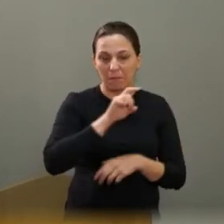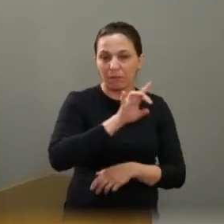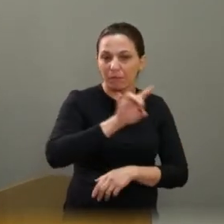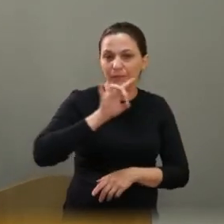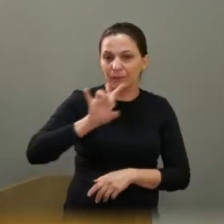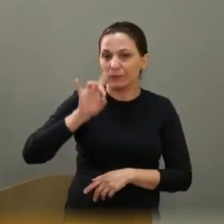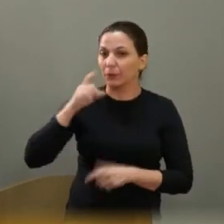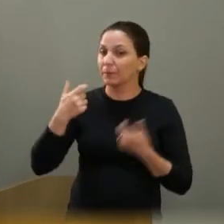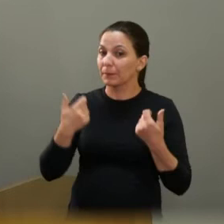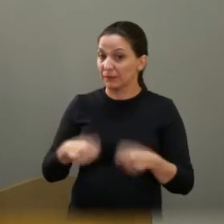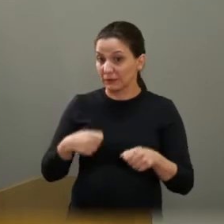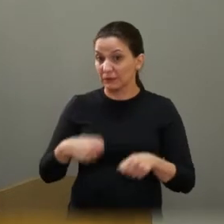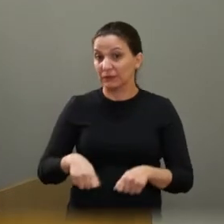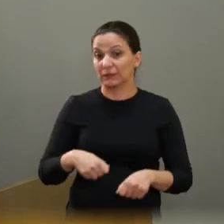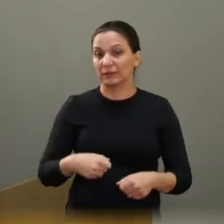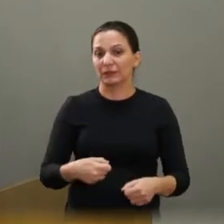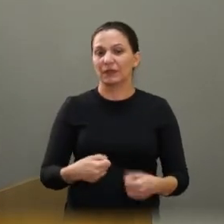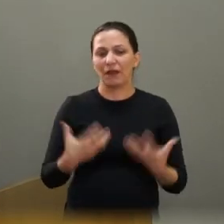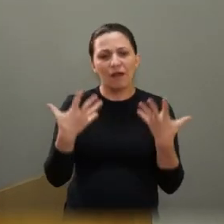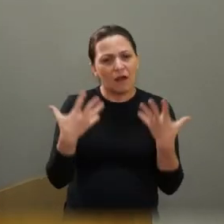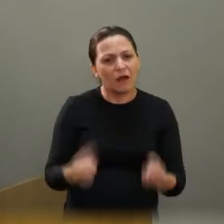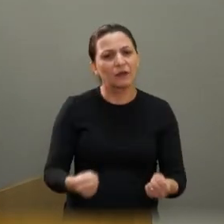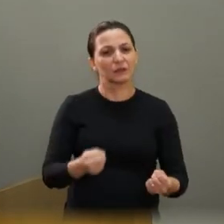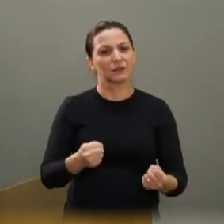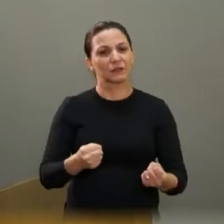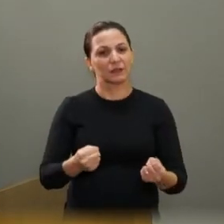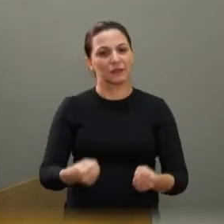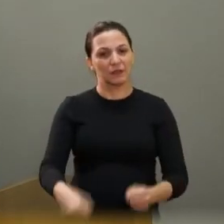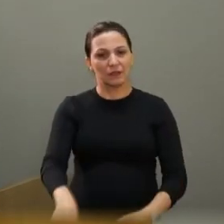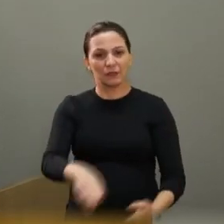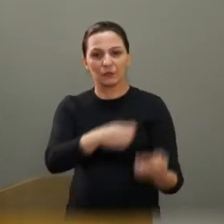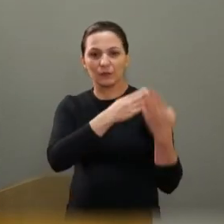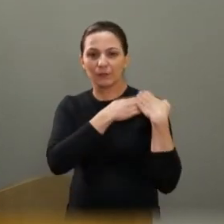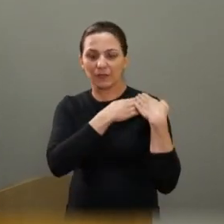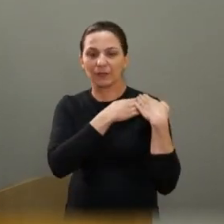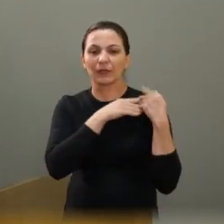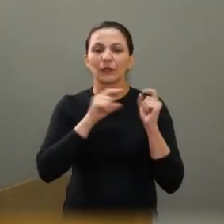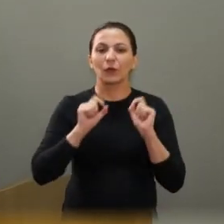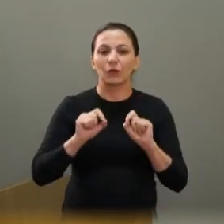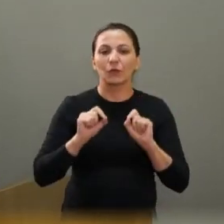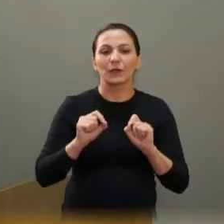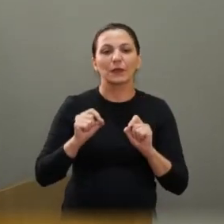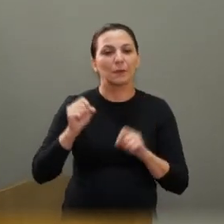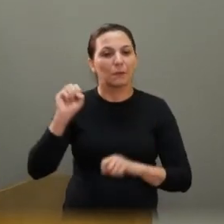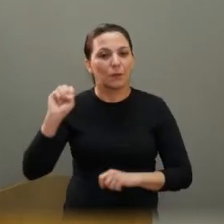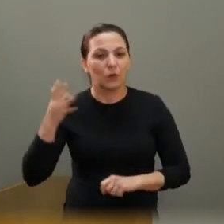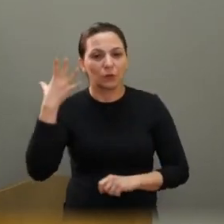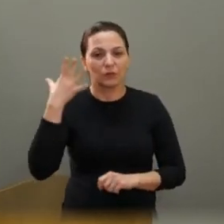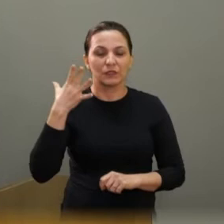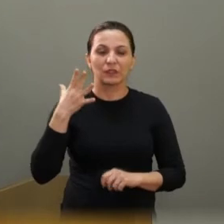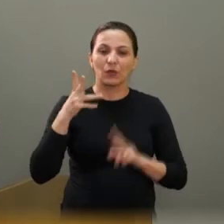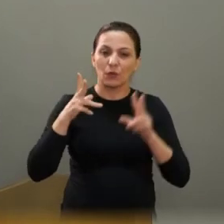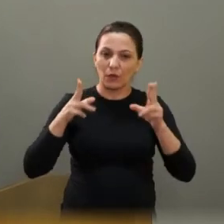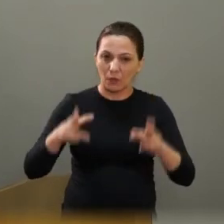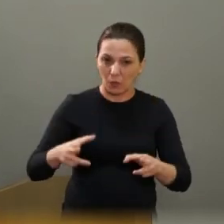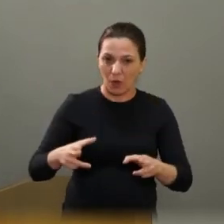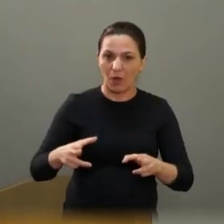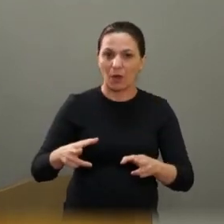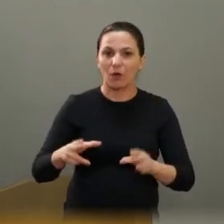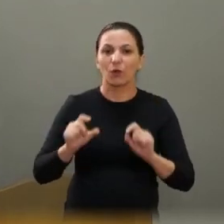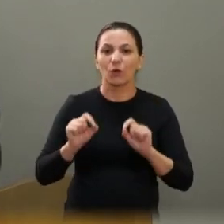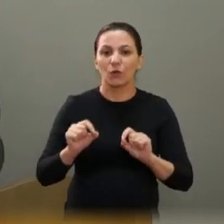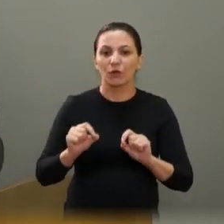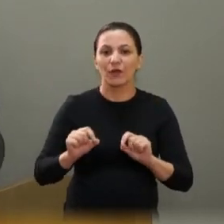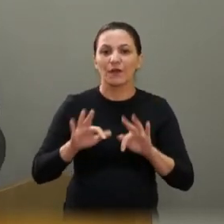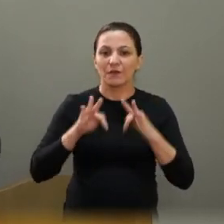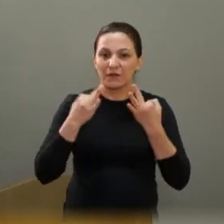isso que precisamos ter Assumimos as nossas responsabilidades para que não venha acontecer o que aconteceu onde